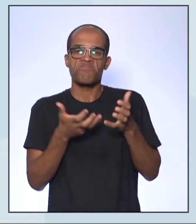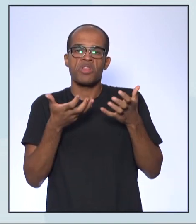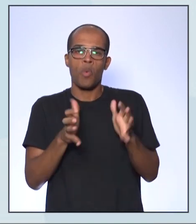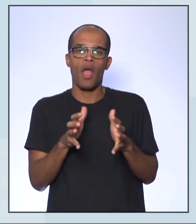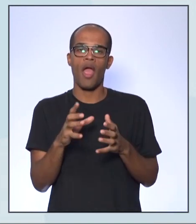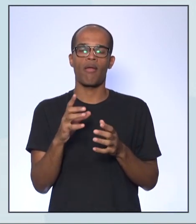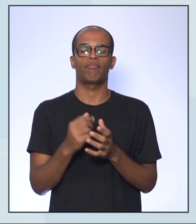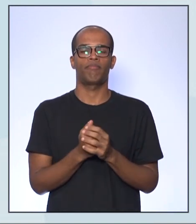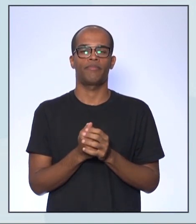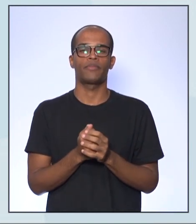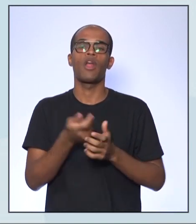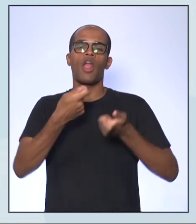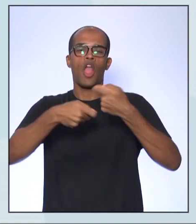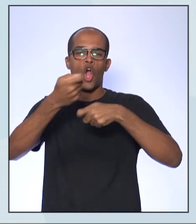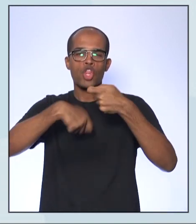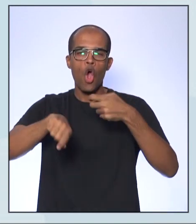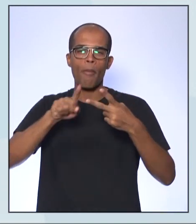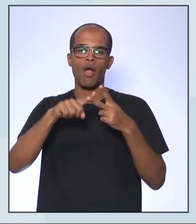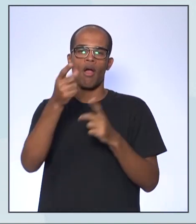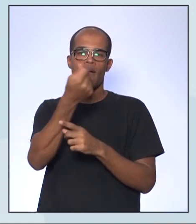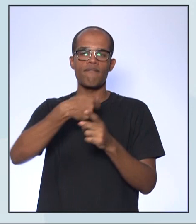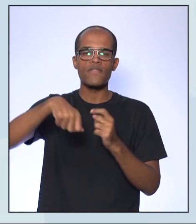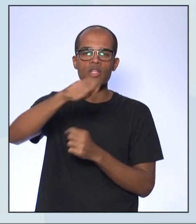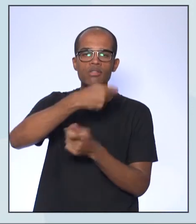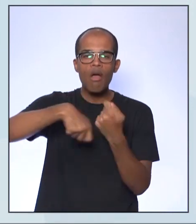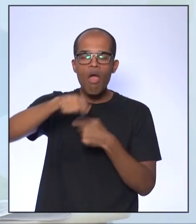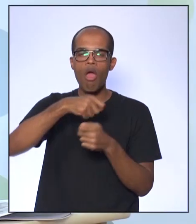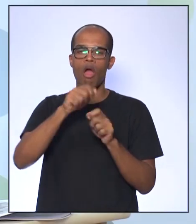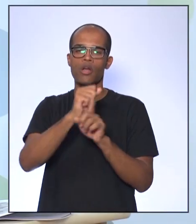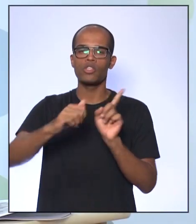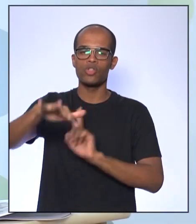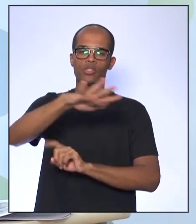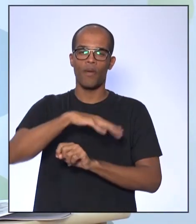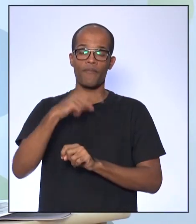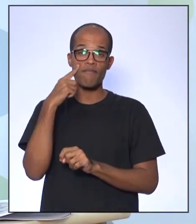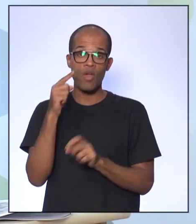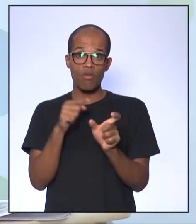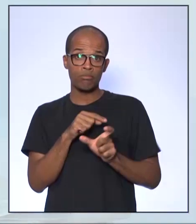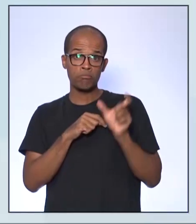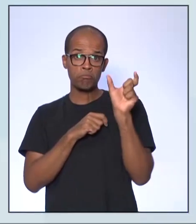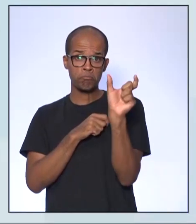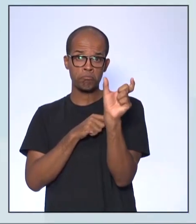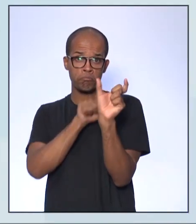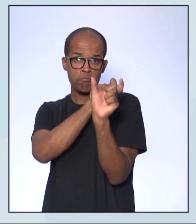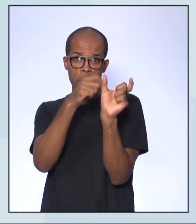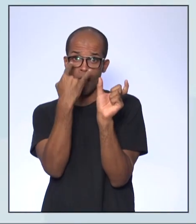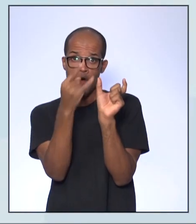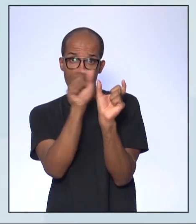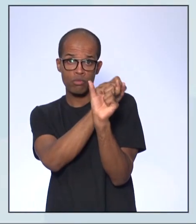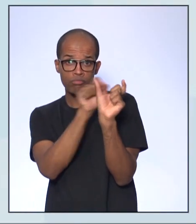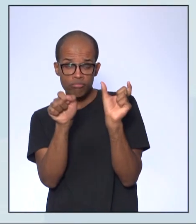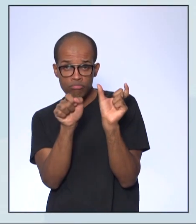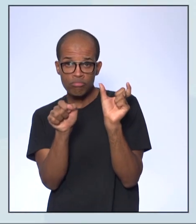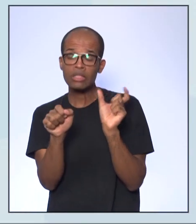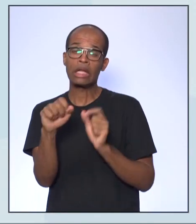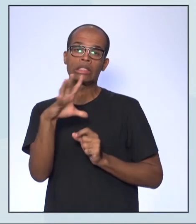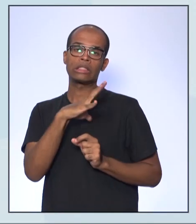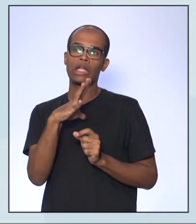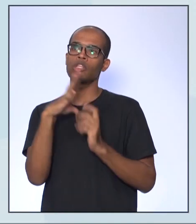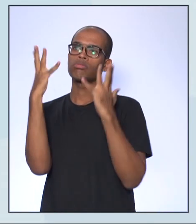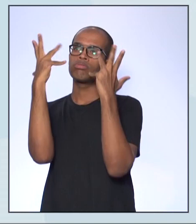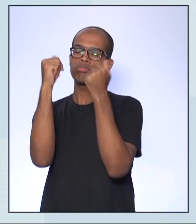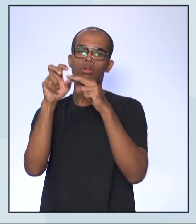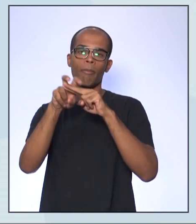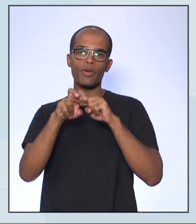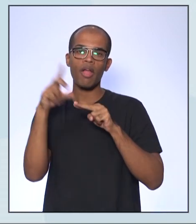vida urbana, econômica, financeira e social. Note que nós grifamos embelezamento da cidade por ser um dos